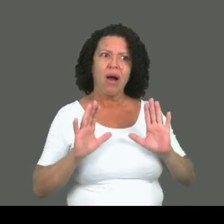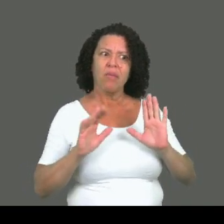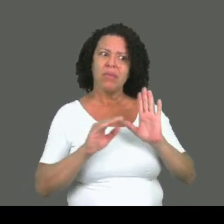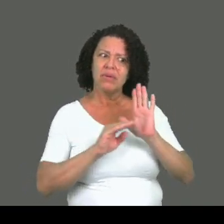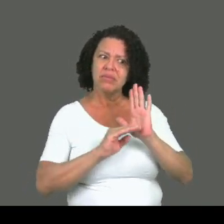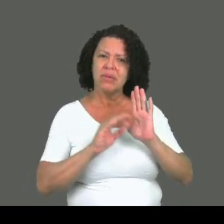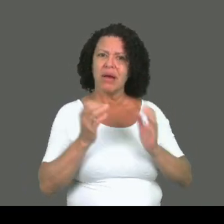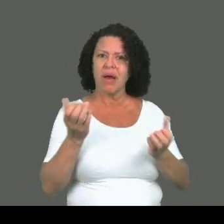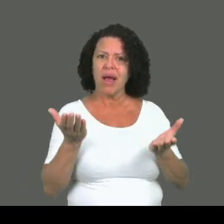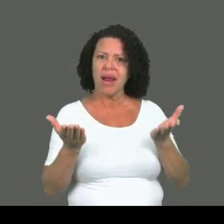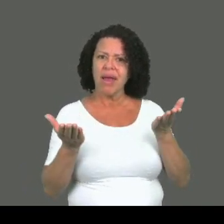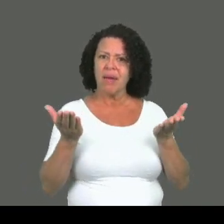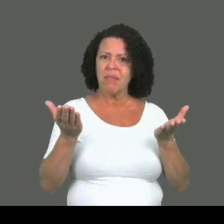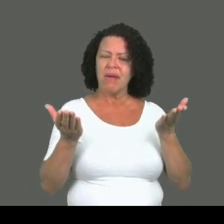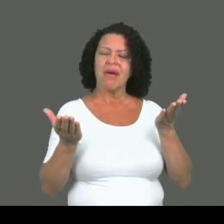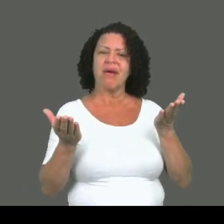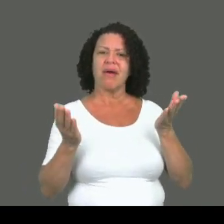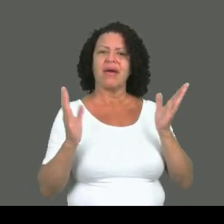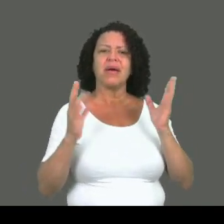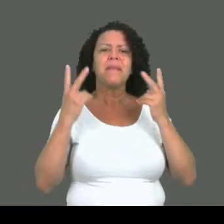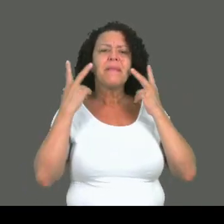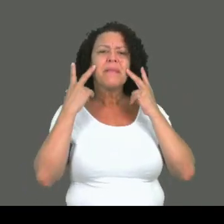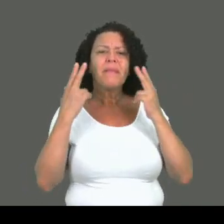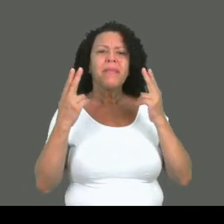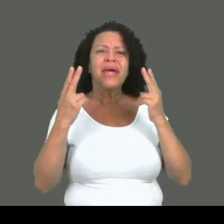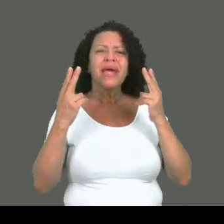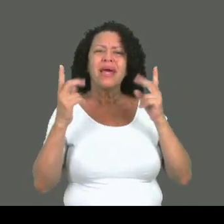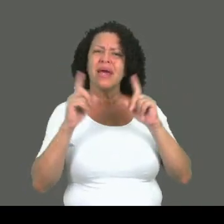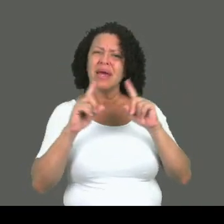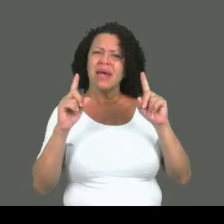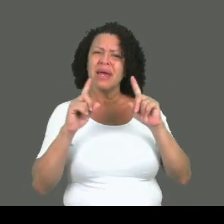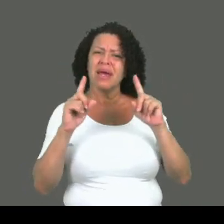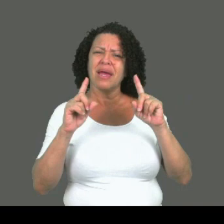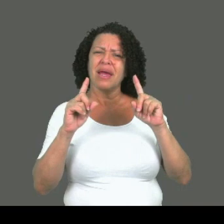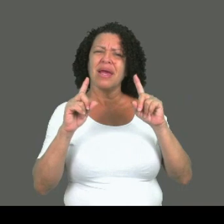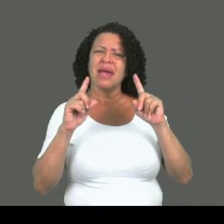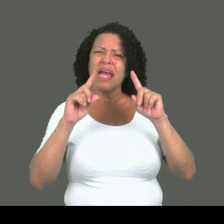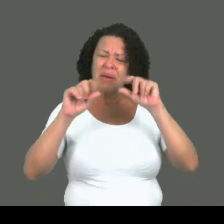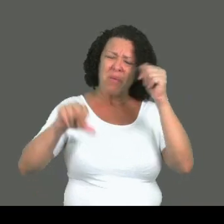que ela se torne uma coisa preocupante, patológica.